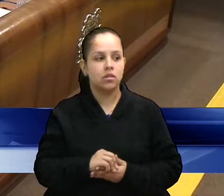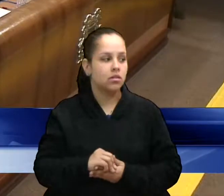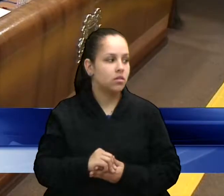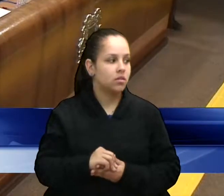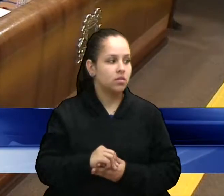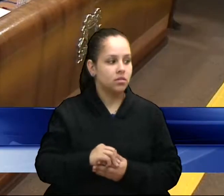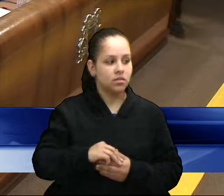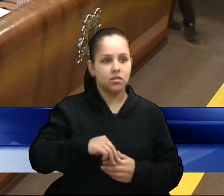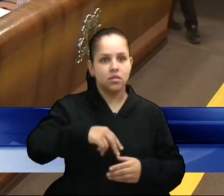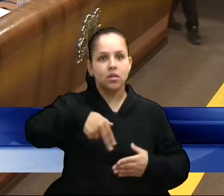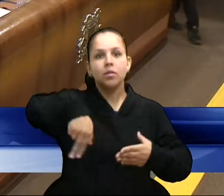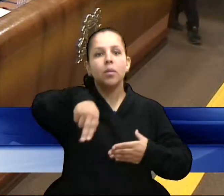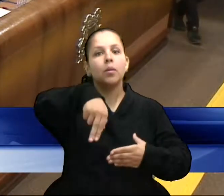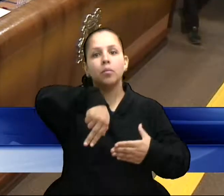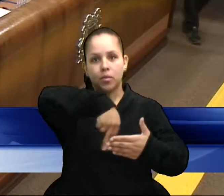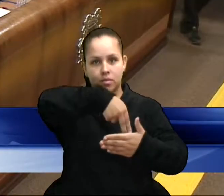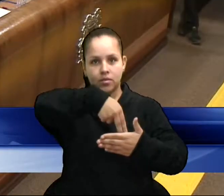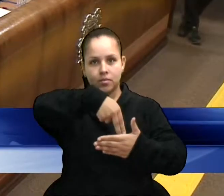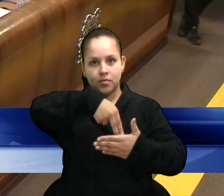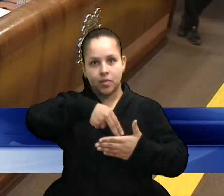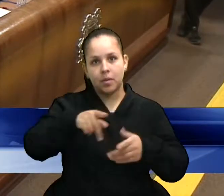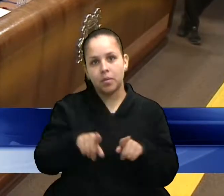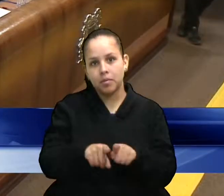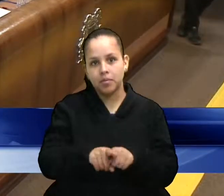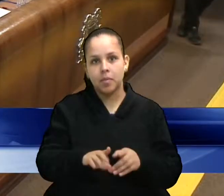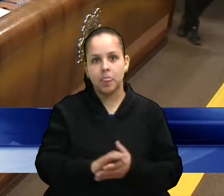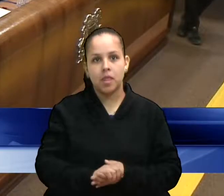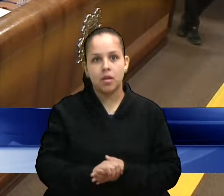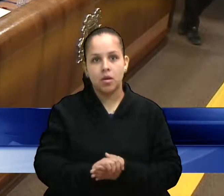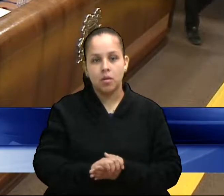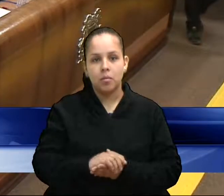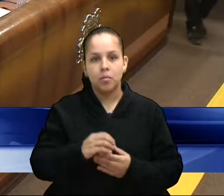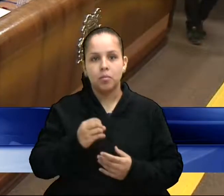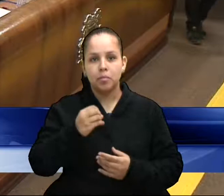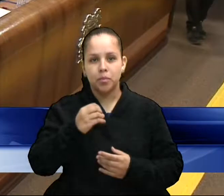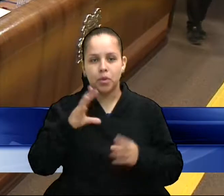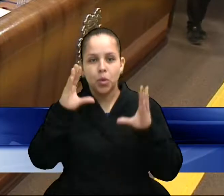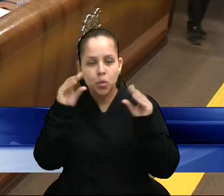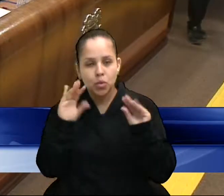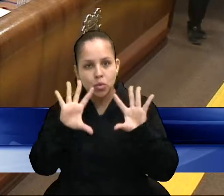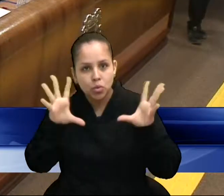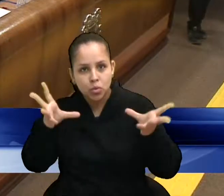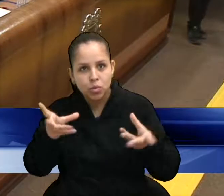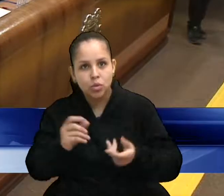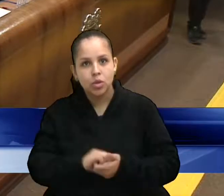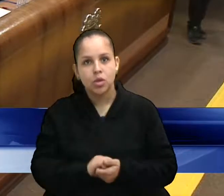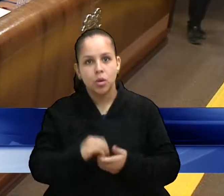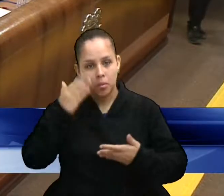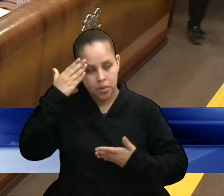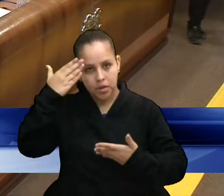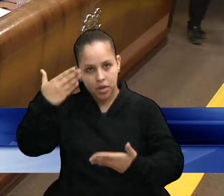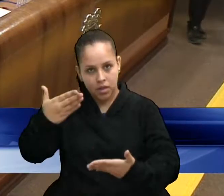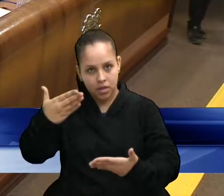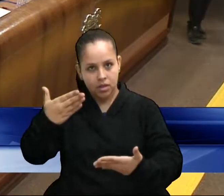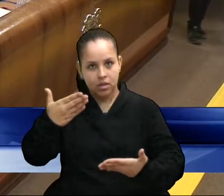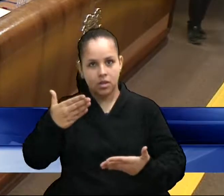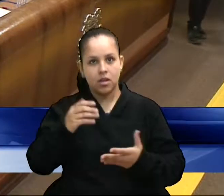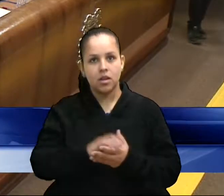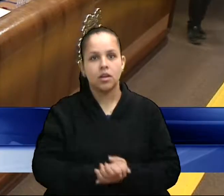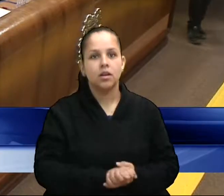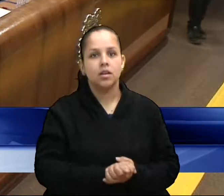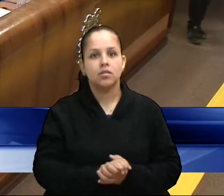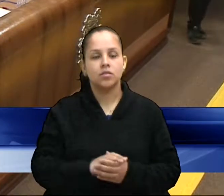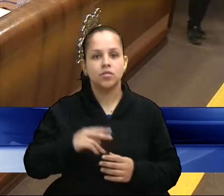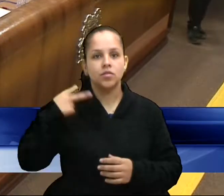Boa noite a todos. Minha saudação ao nosso presidente da comissão, o vereador Ed Carlos, a vereadora Paula,